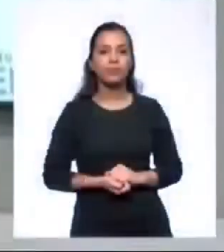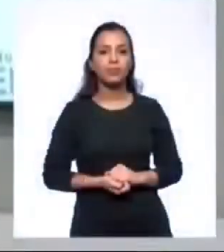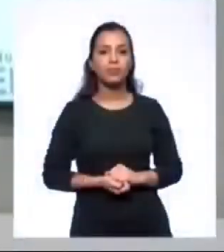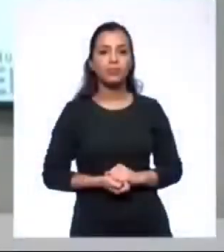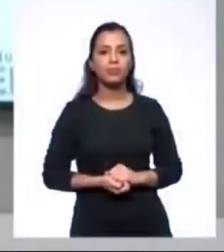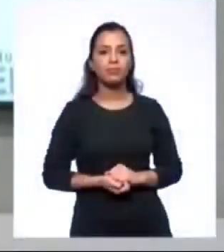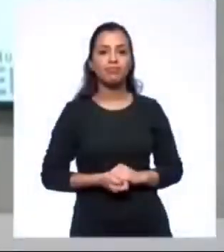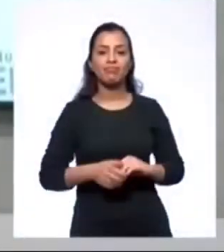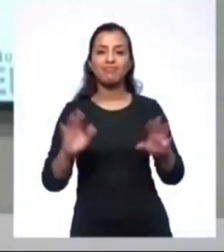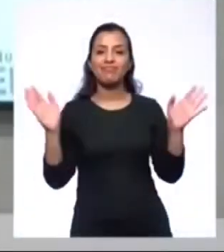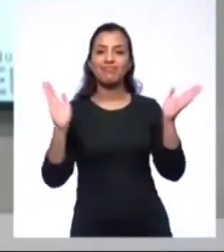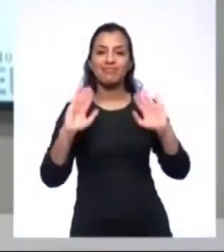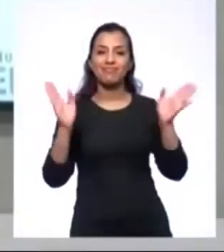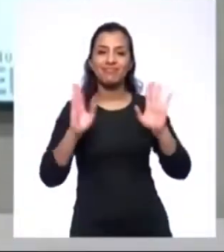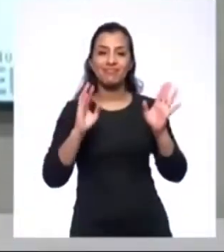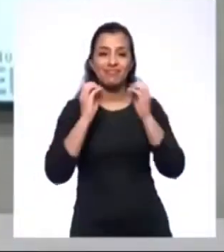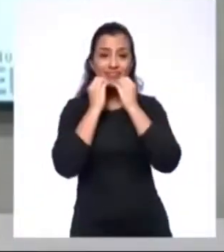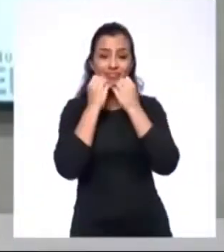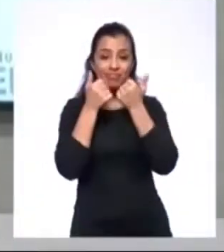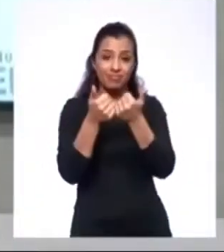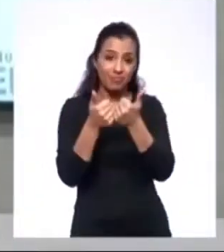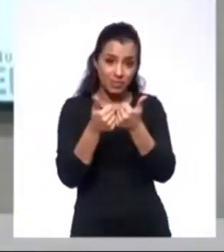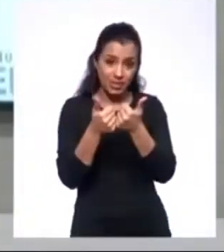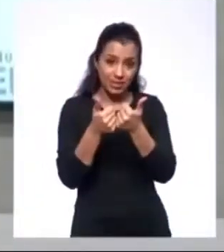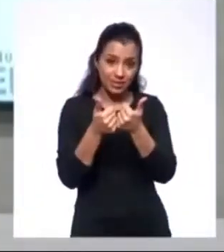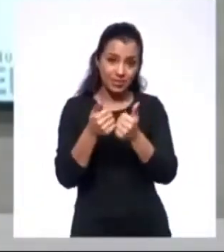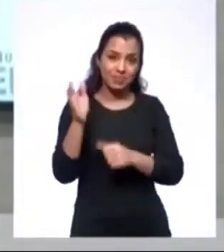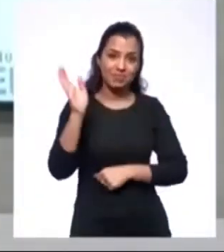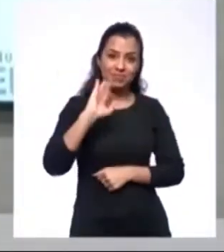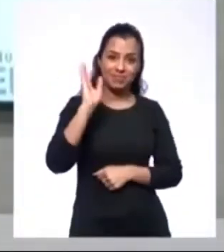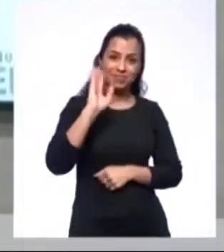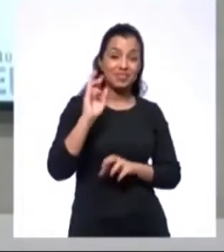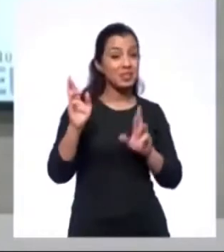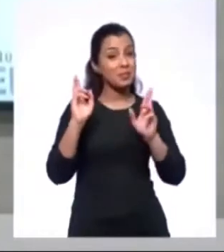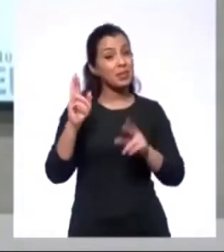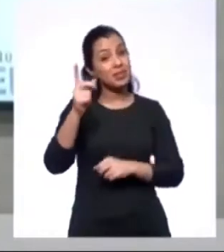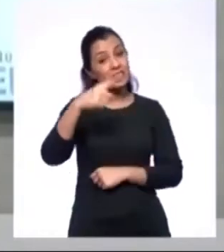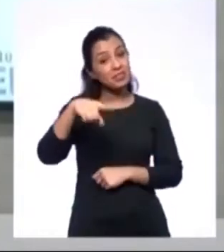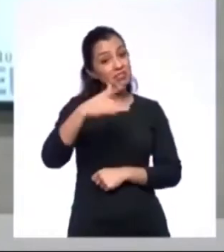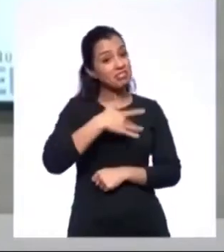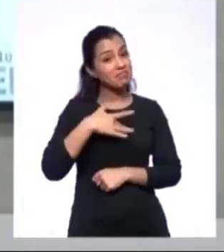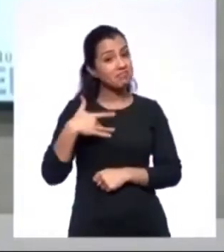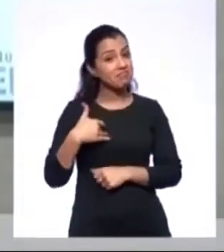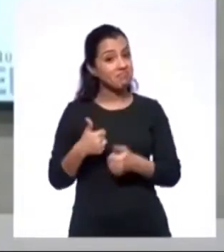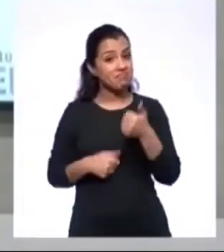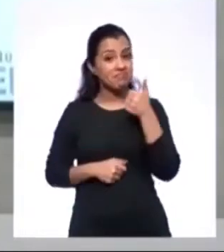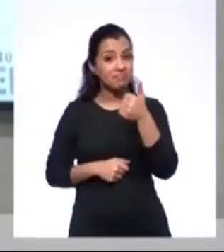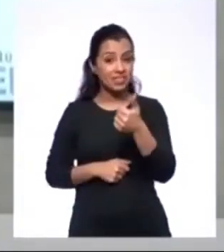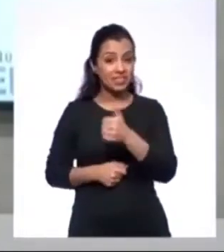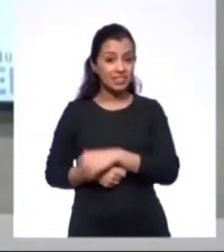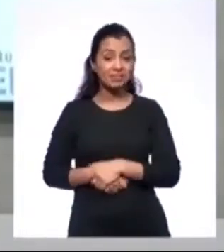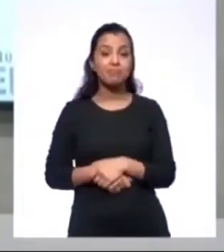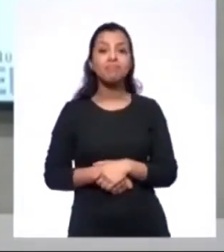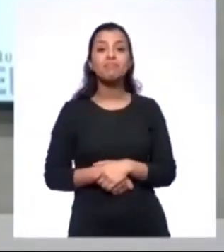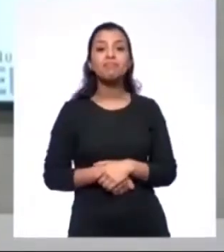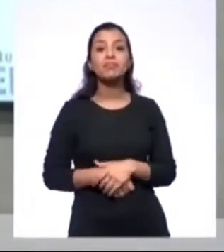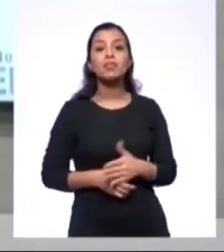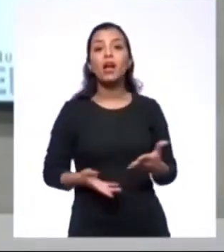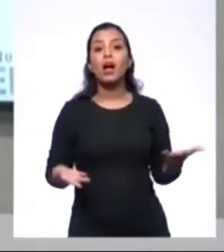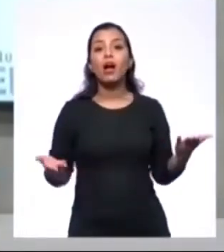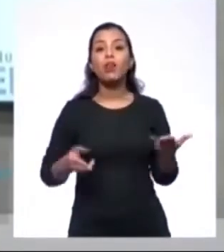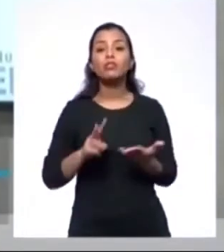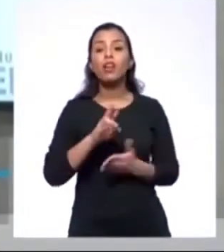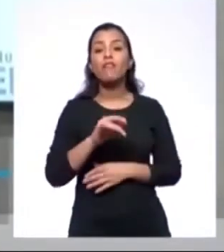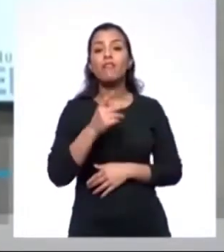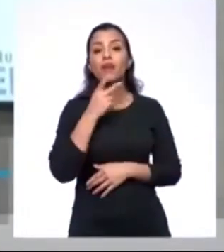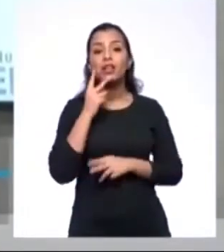Olá pessoal tudo bem olá galera espero que vocês estejam bem tá a gente hoje vai